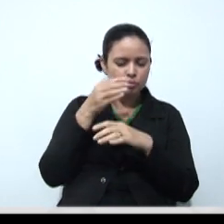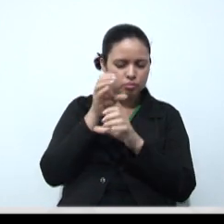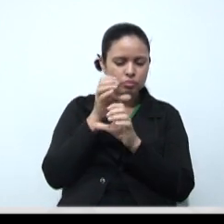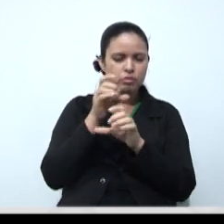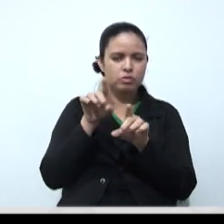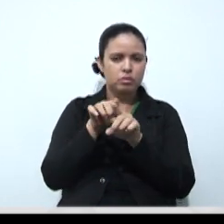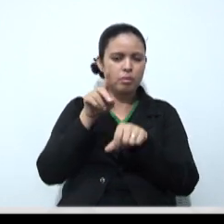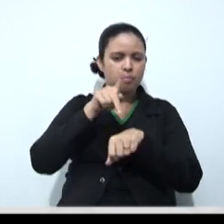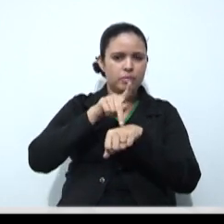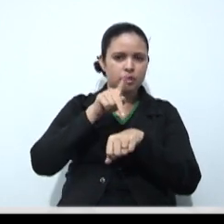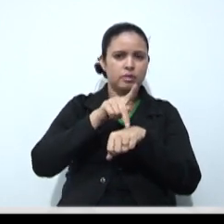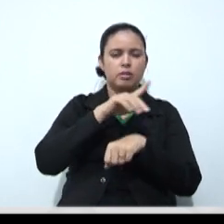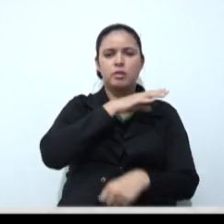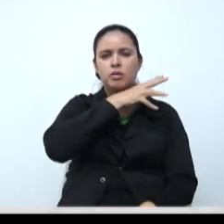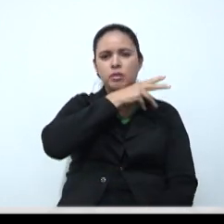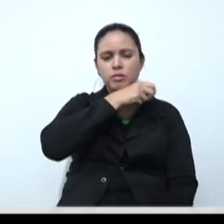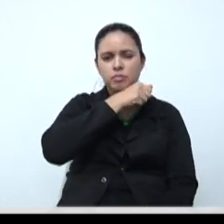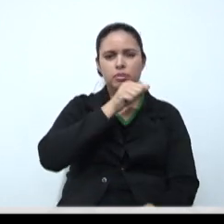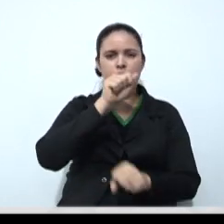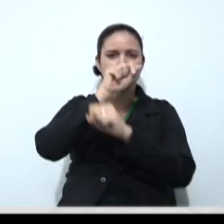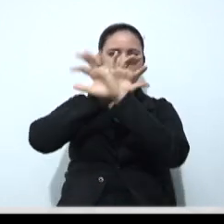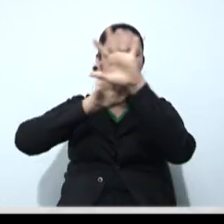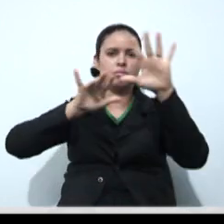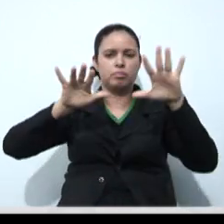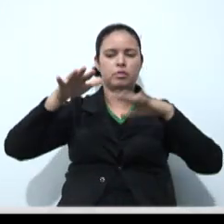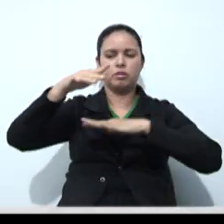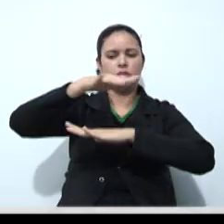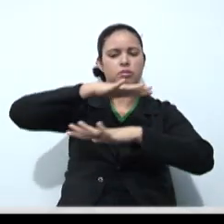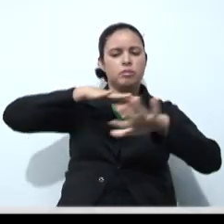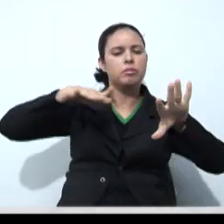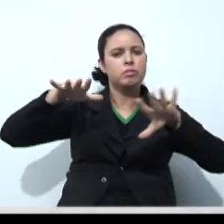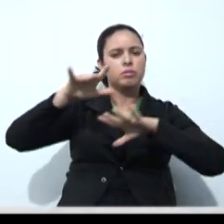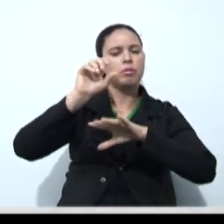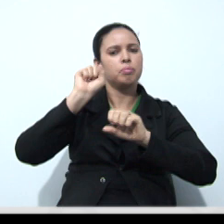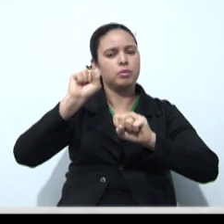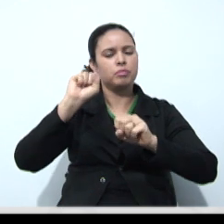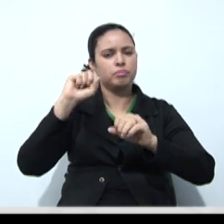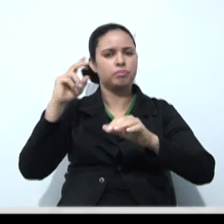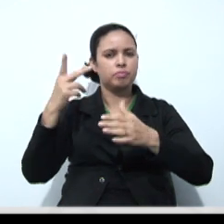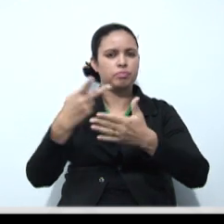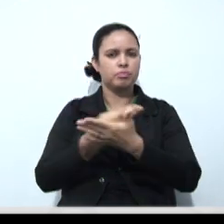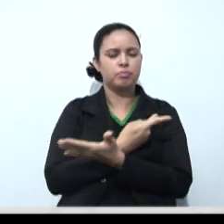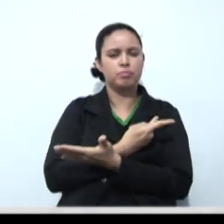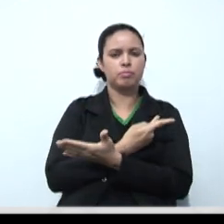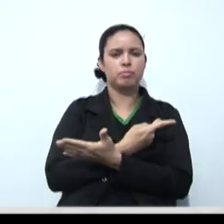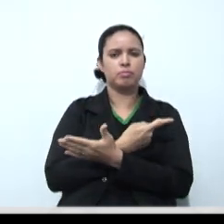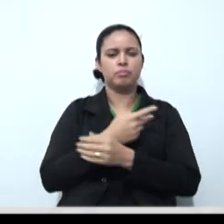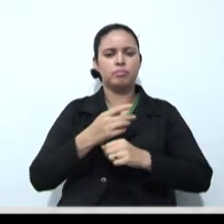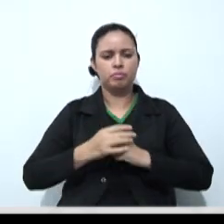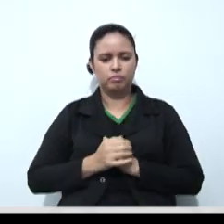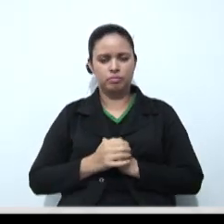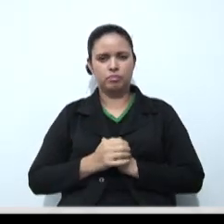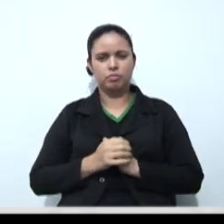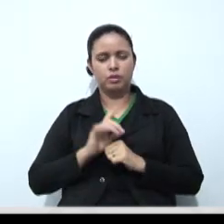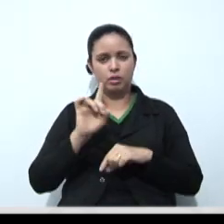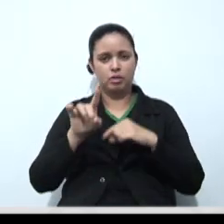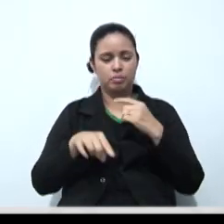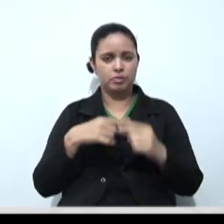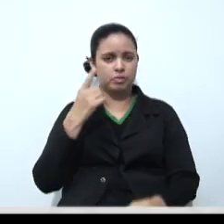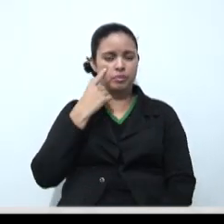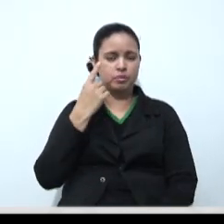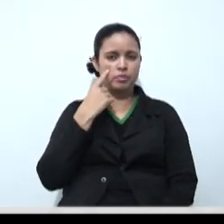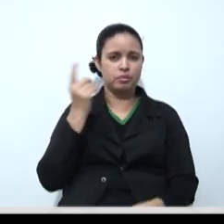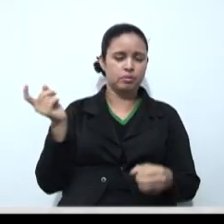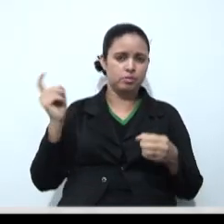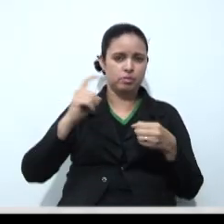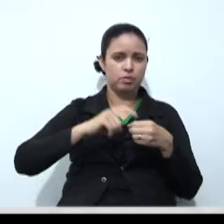rochas, tá? A atmosfera e os fenômenos naturais que podem ocorrer em seus limites. Depois a gente verifica com ele aí